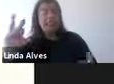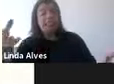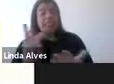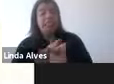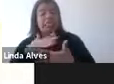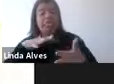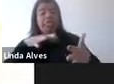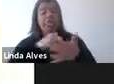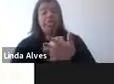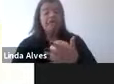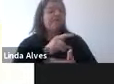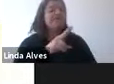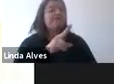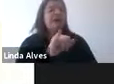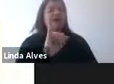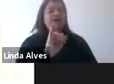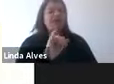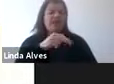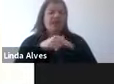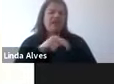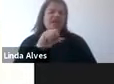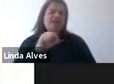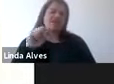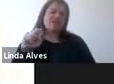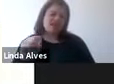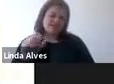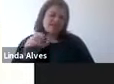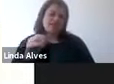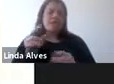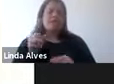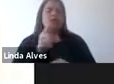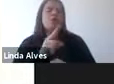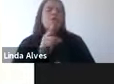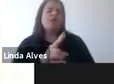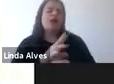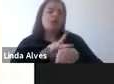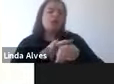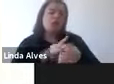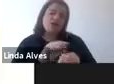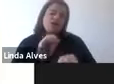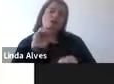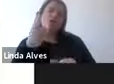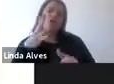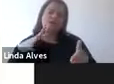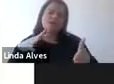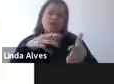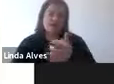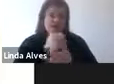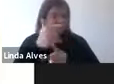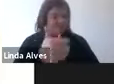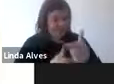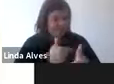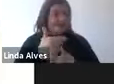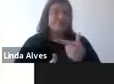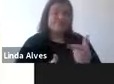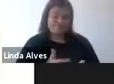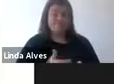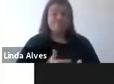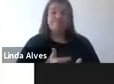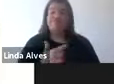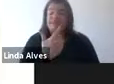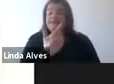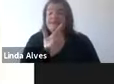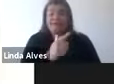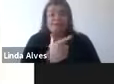para o INSS e vai se afastar para tratar de alguma doença ou de um acidente de trabalho, sabe, Gilson? Então, não